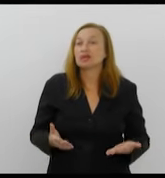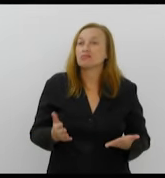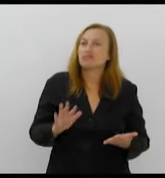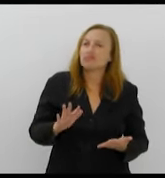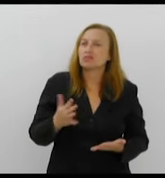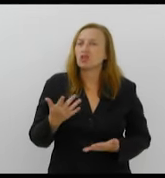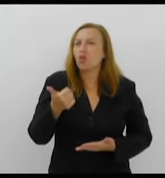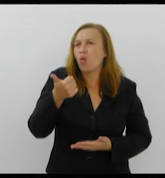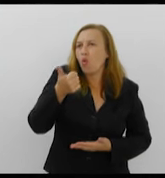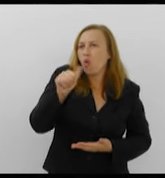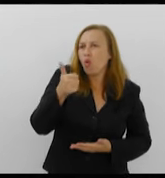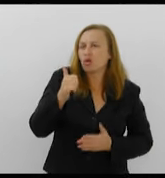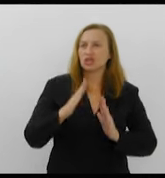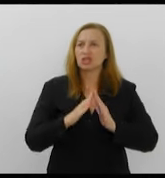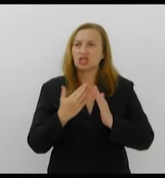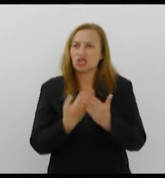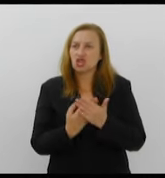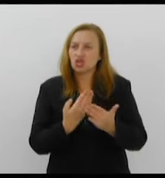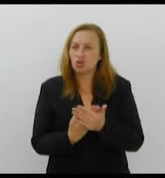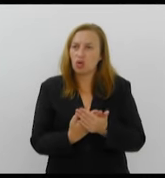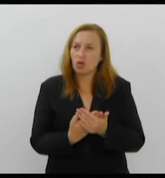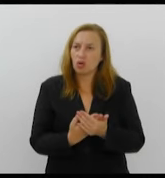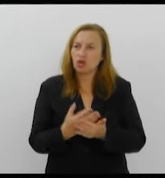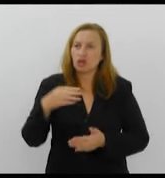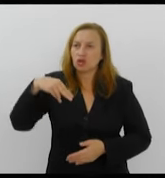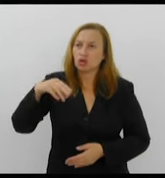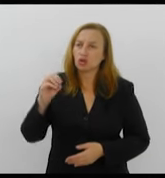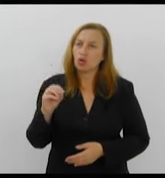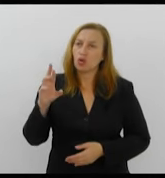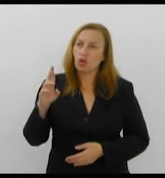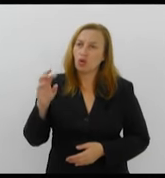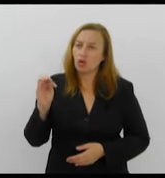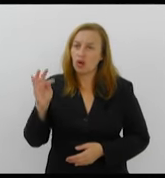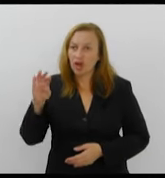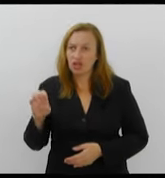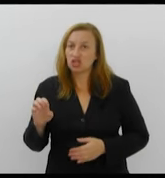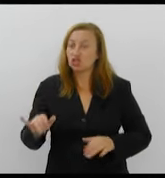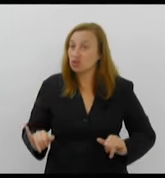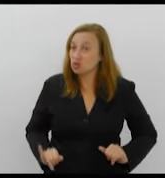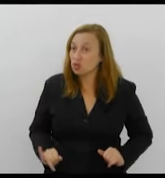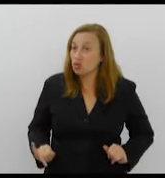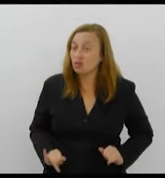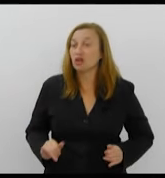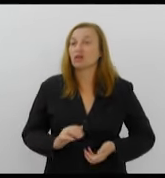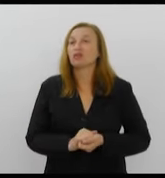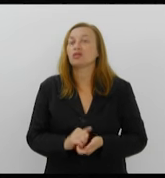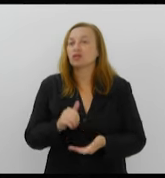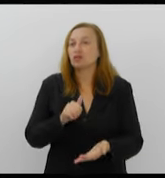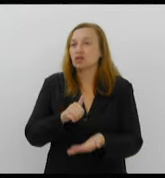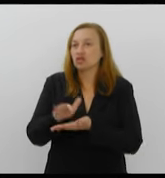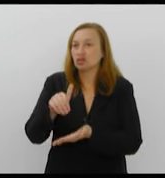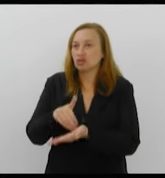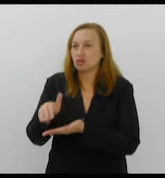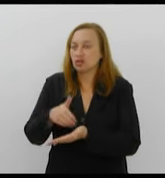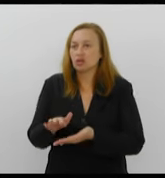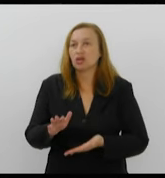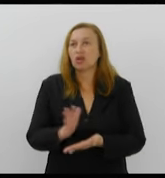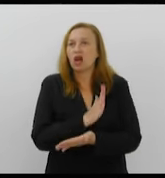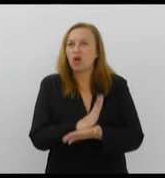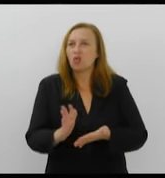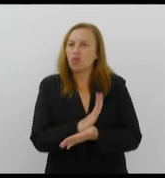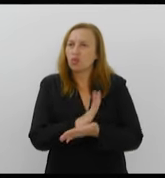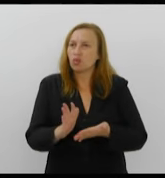de 11 escolas da região noroeste que sofreram com esses cortes, sendo alguma delas de